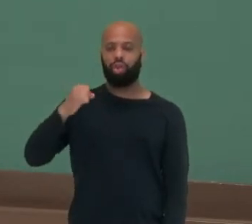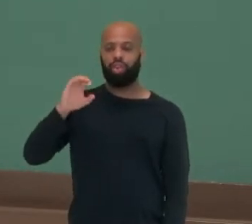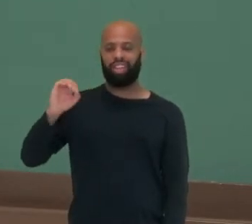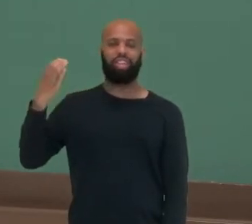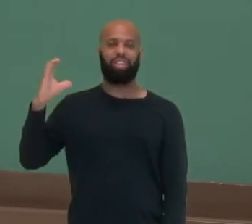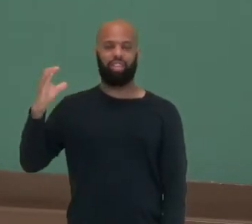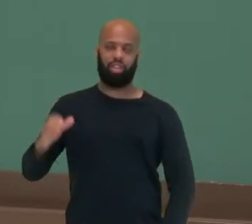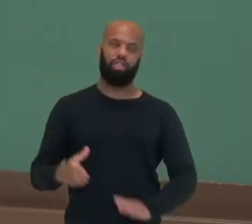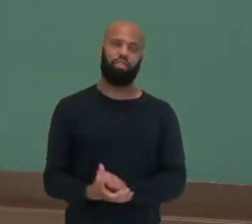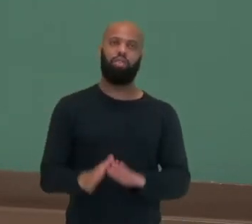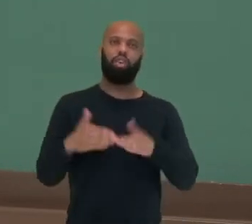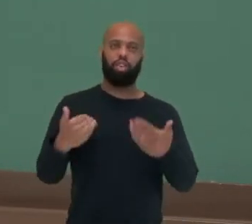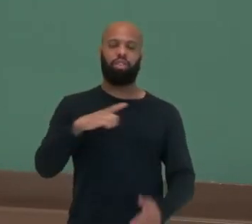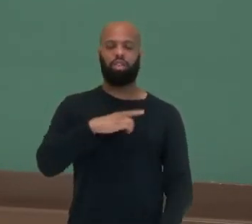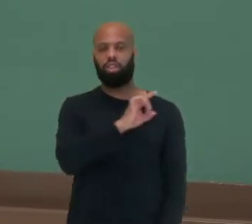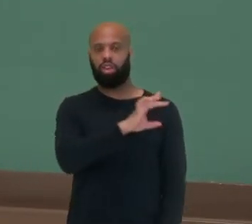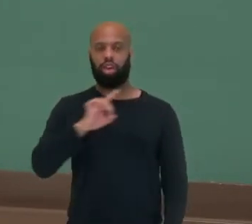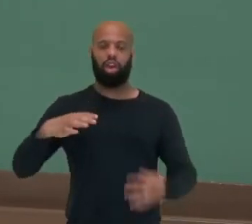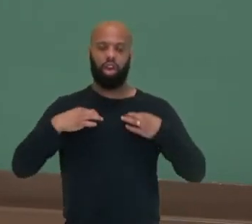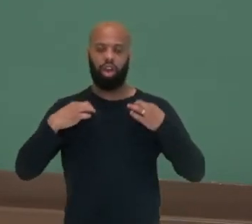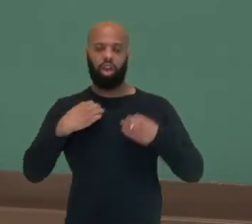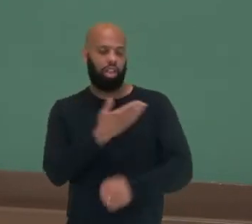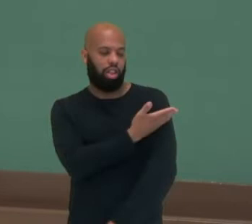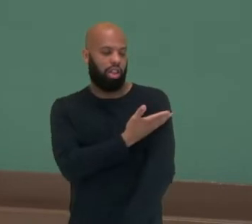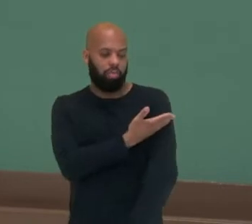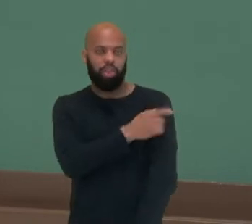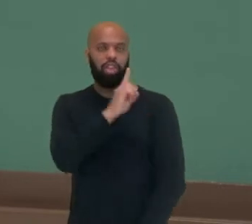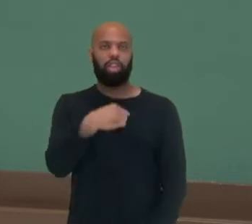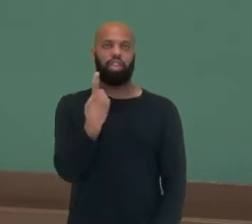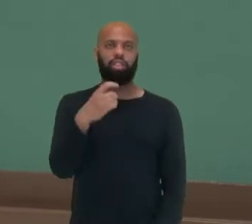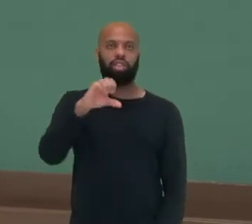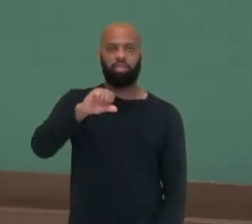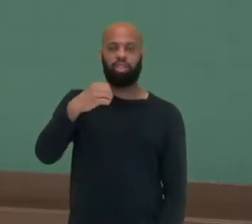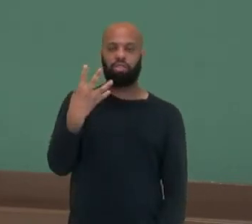44,80. Cada uma das camisetas, chegamos a R$